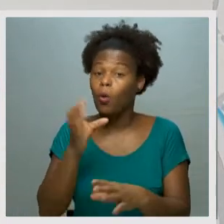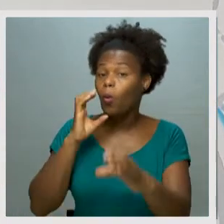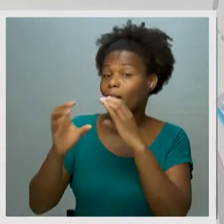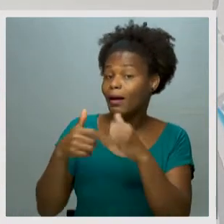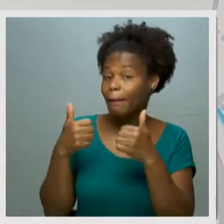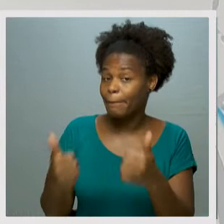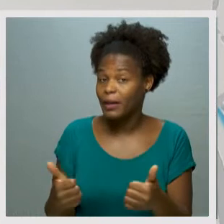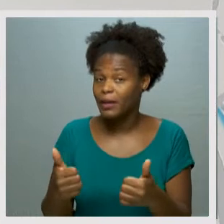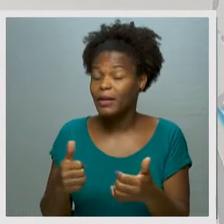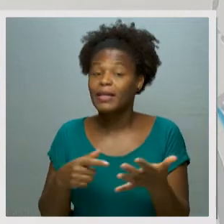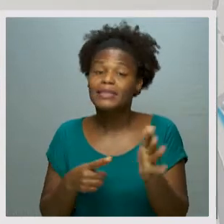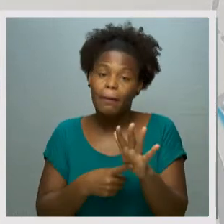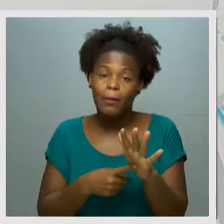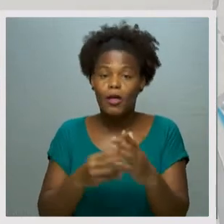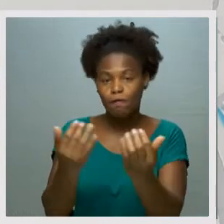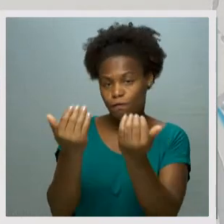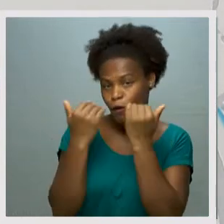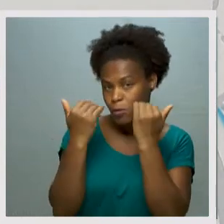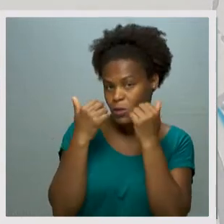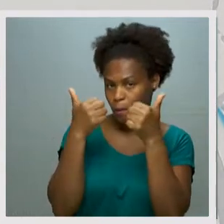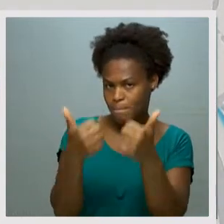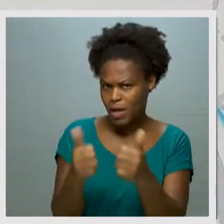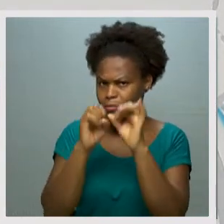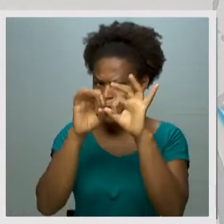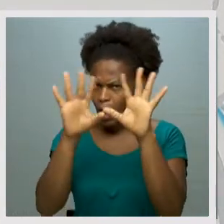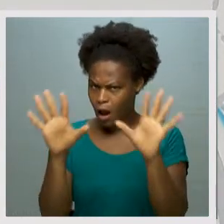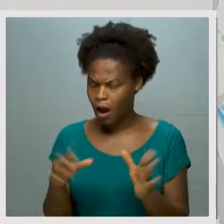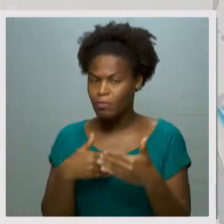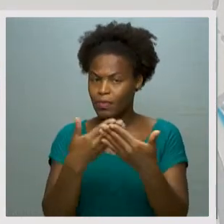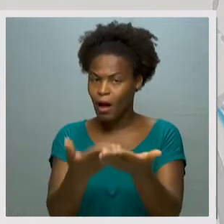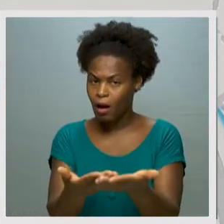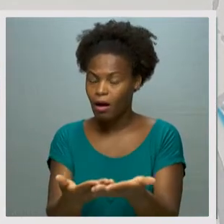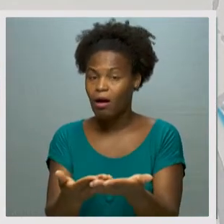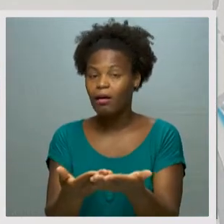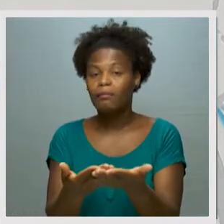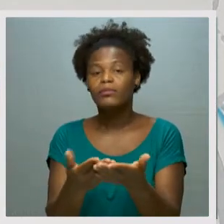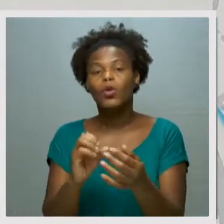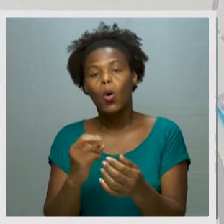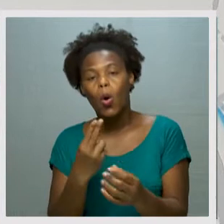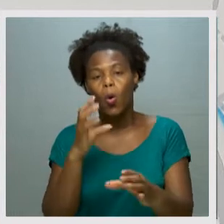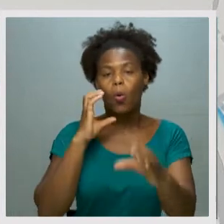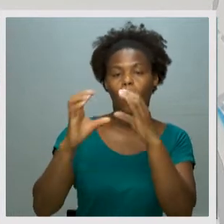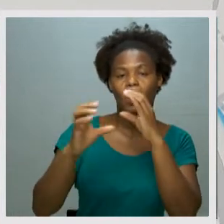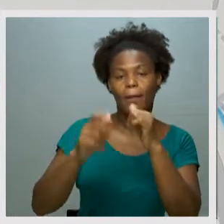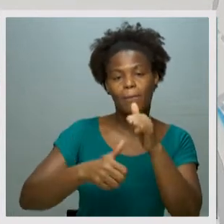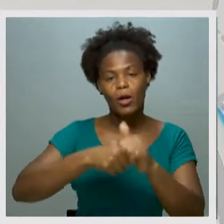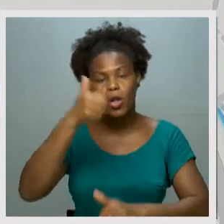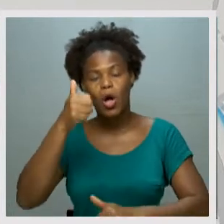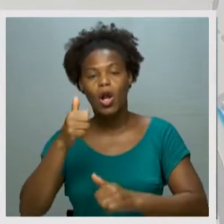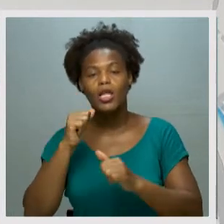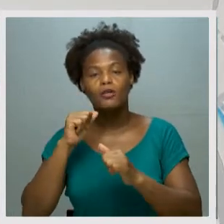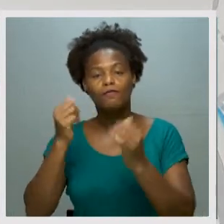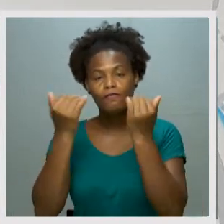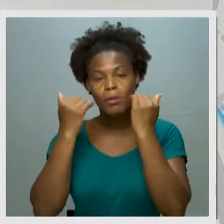bem, ou seja, passar informações corretas e tentar melhor dar ou comunicar, passar